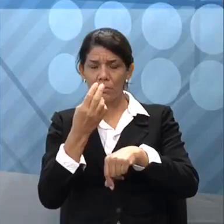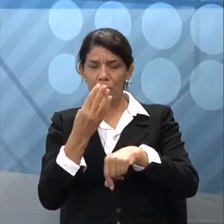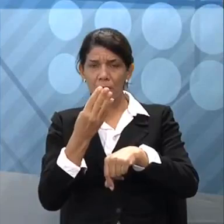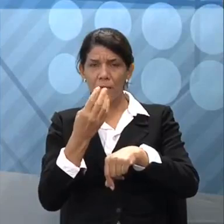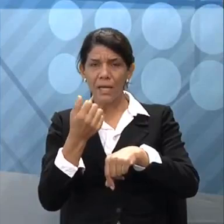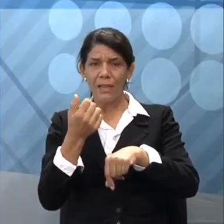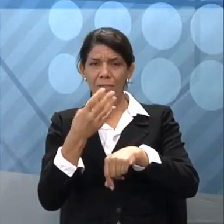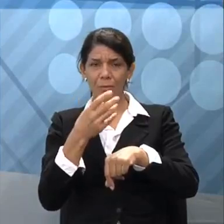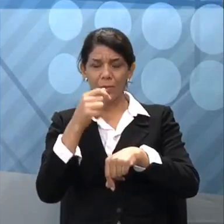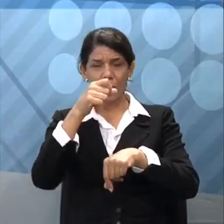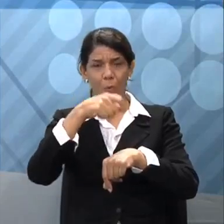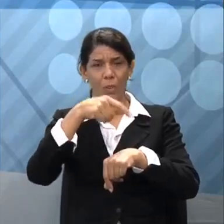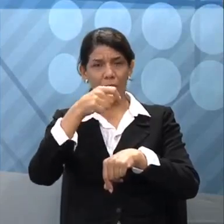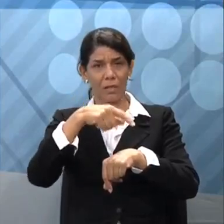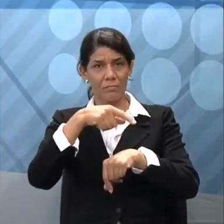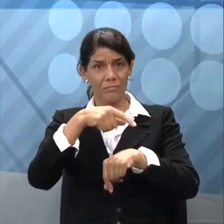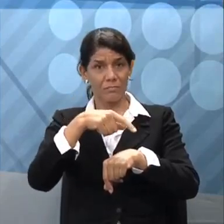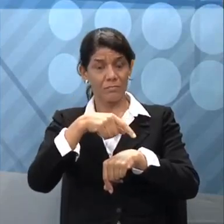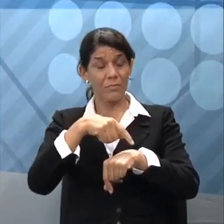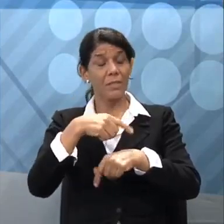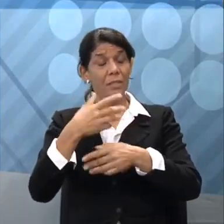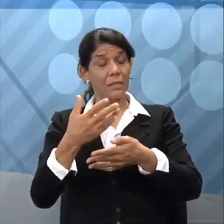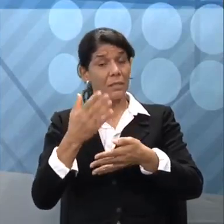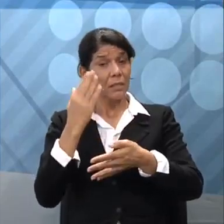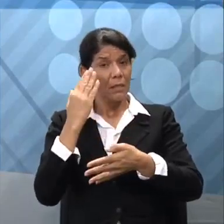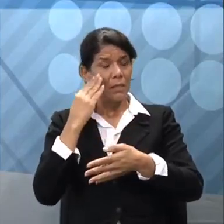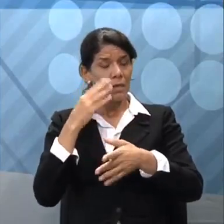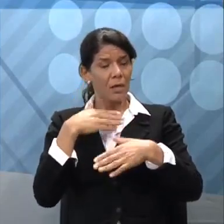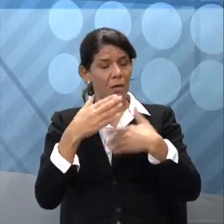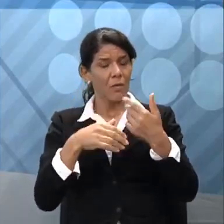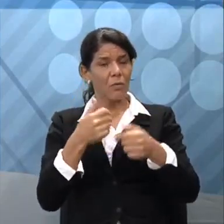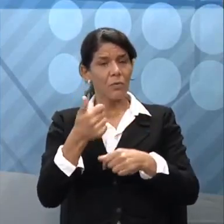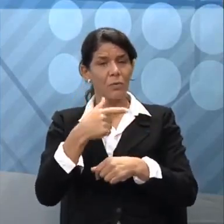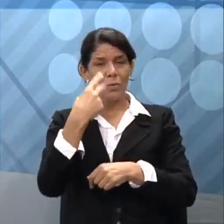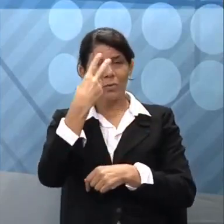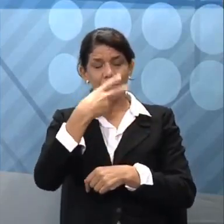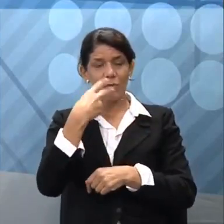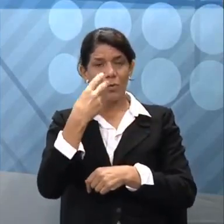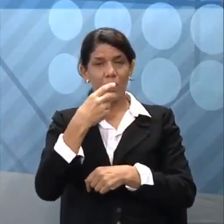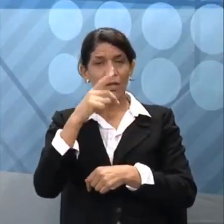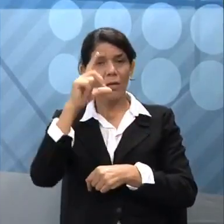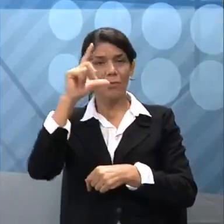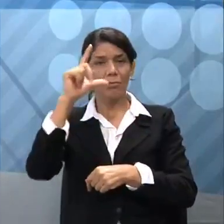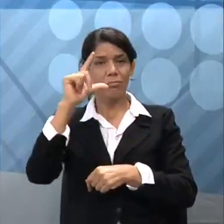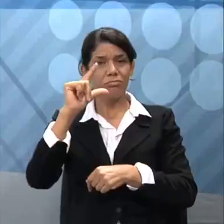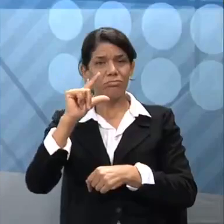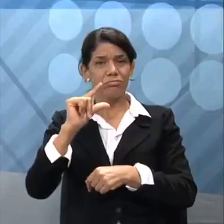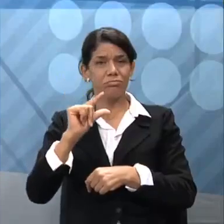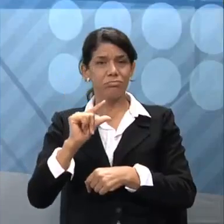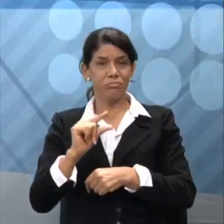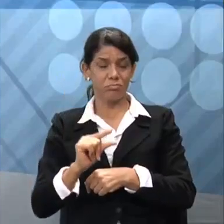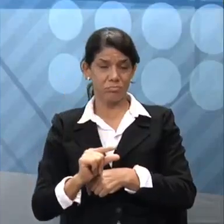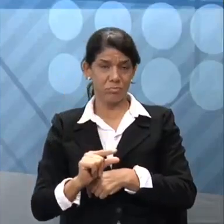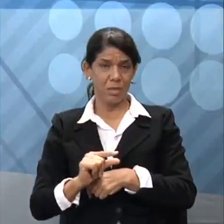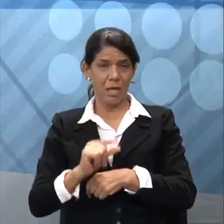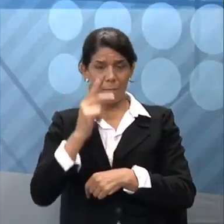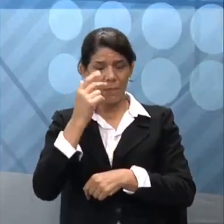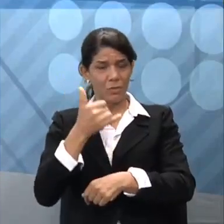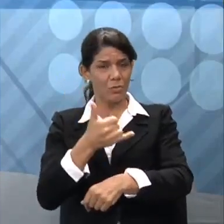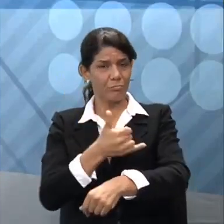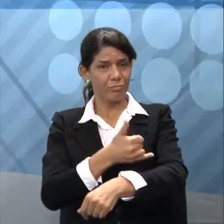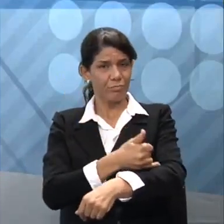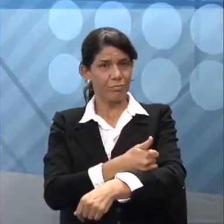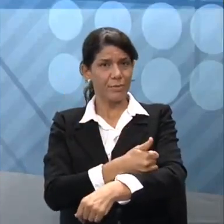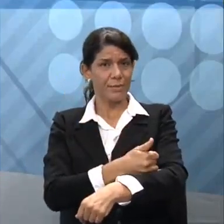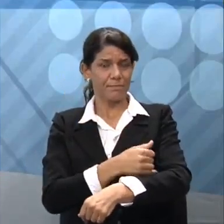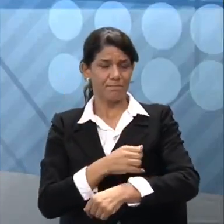estão caindo nesse recipiente. E aí nós sabemos que ao longo de 12 horas o volume total será administrado na via